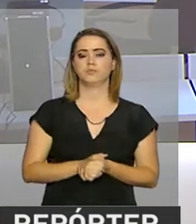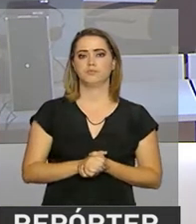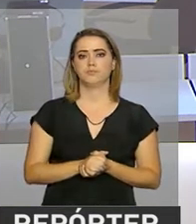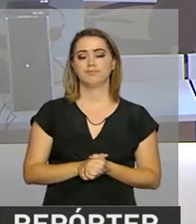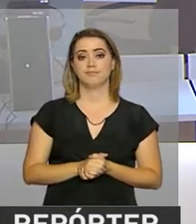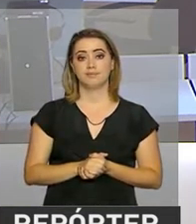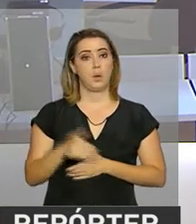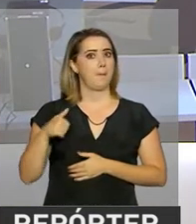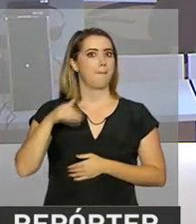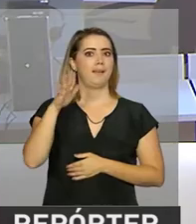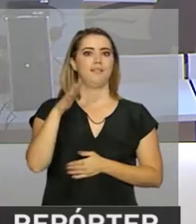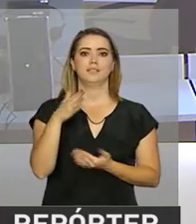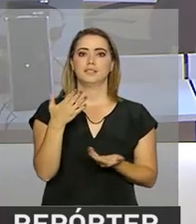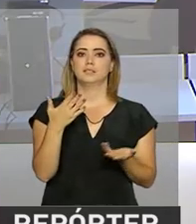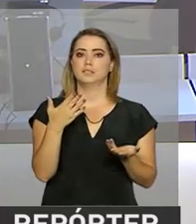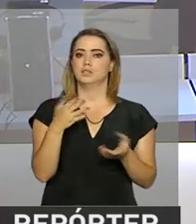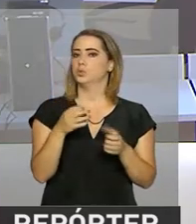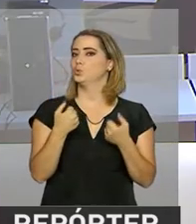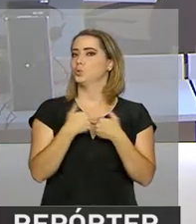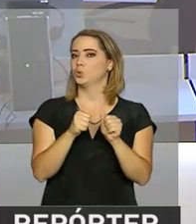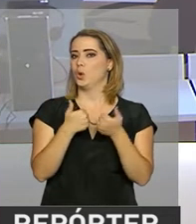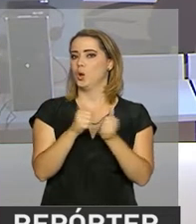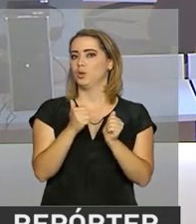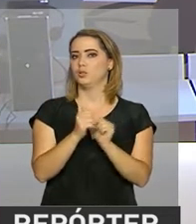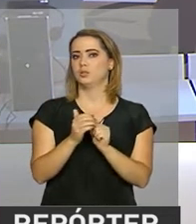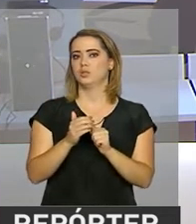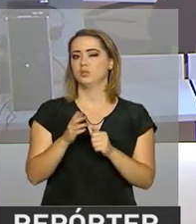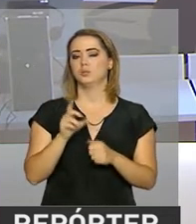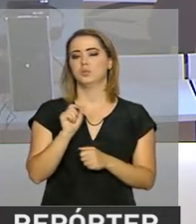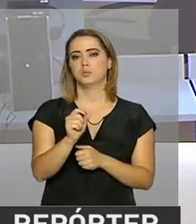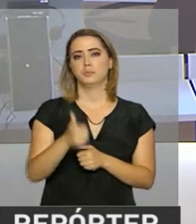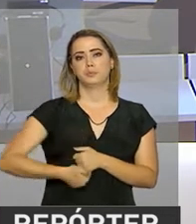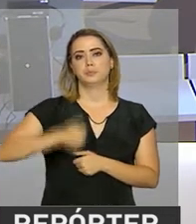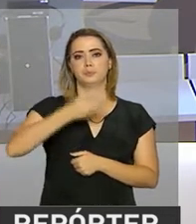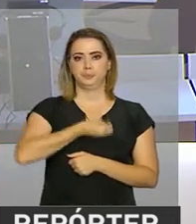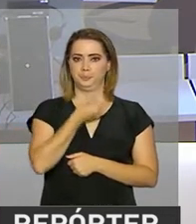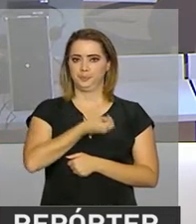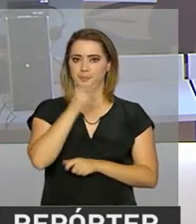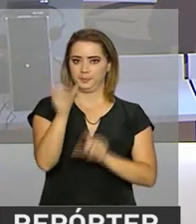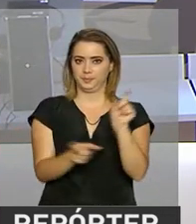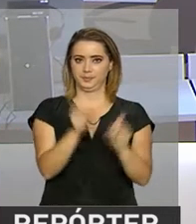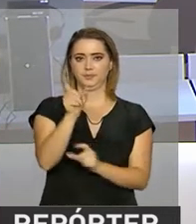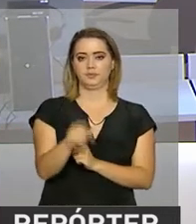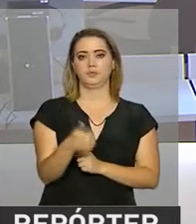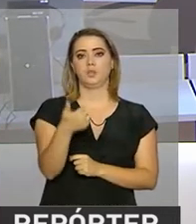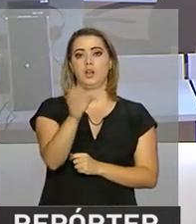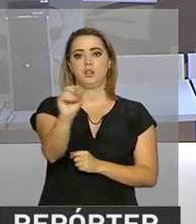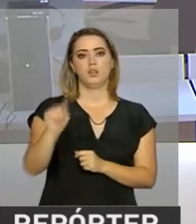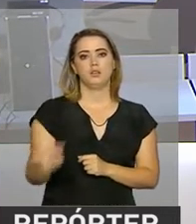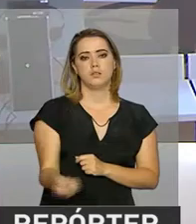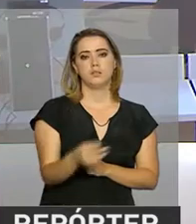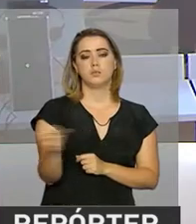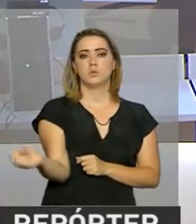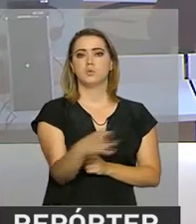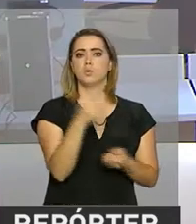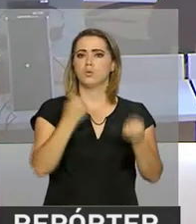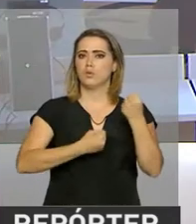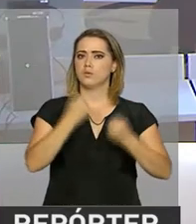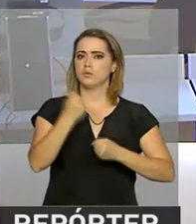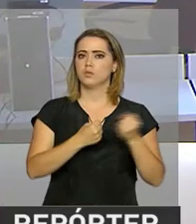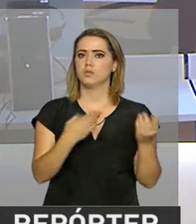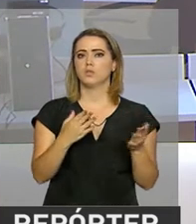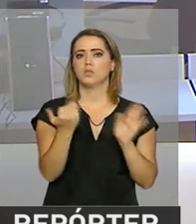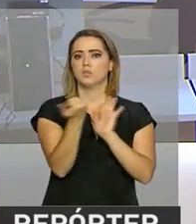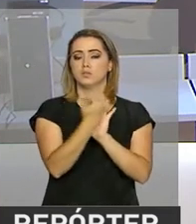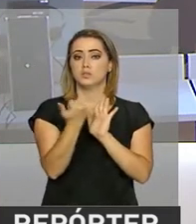Mais ônibus para melhorar a qualidade de vida dos brasileiros. Além de colocar 10 mil veículos novos nas ruas, o programa